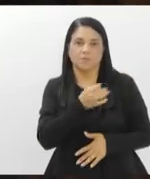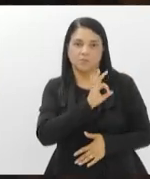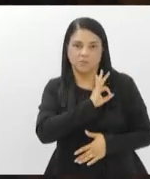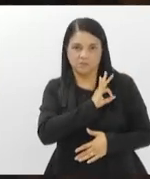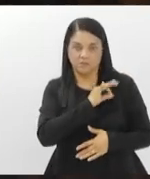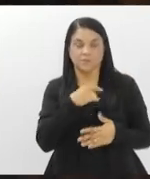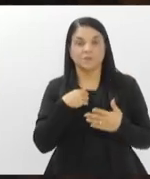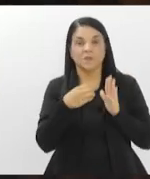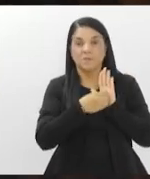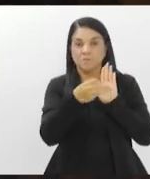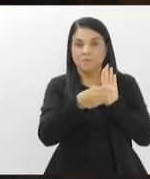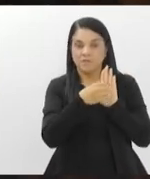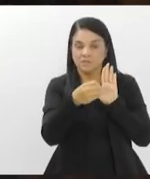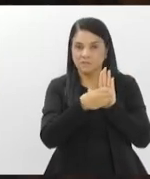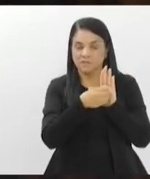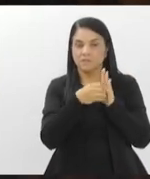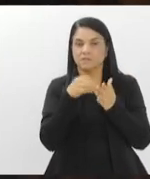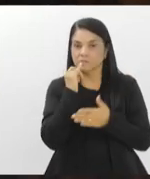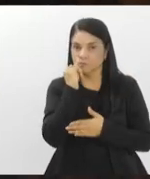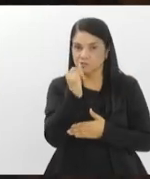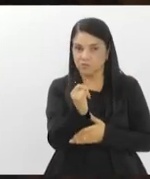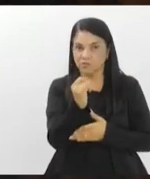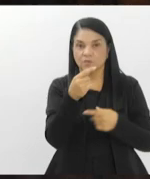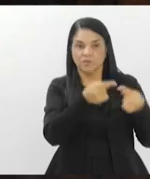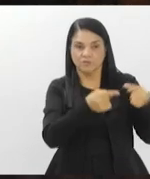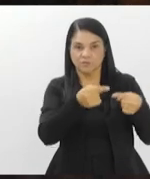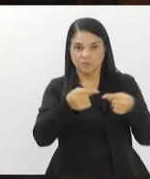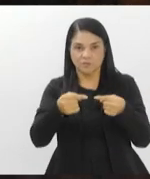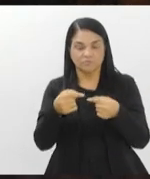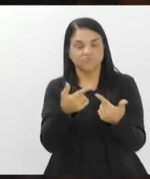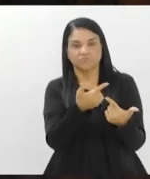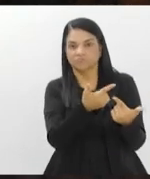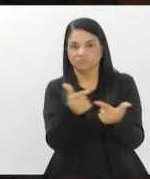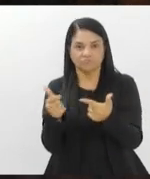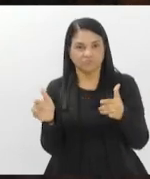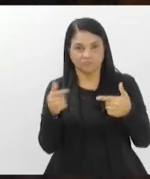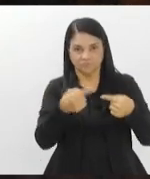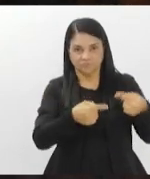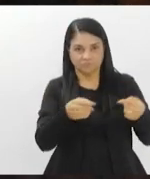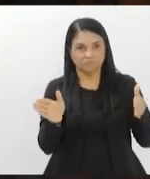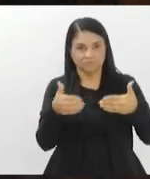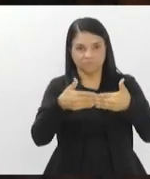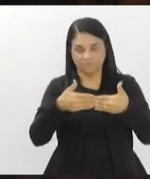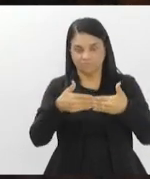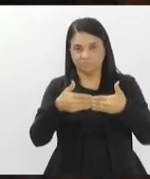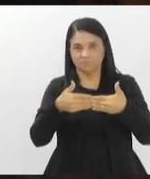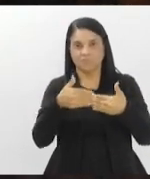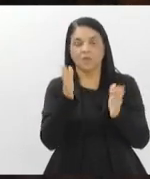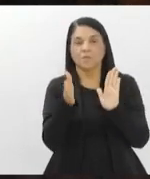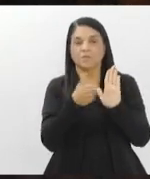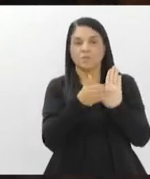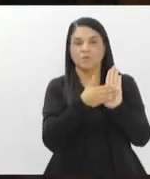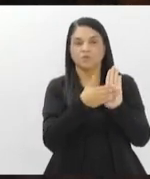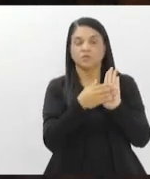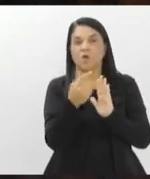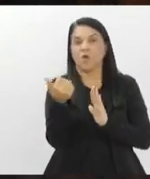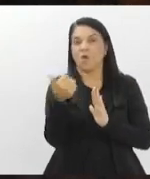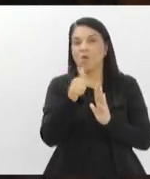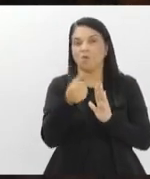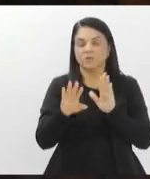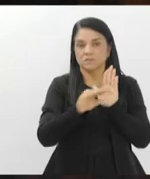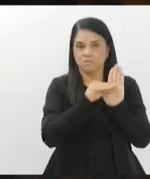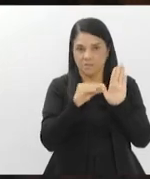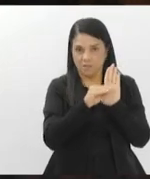Com os pareceres emitidos, em discussão, não havendo quem queira discutir, encerrada a discussão, a presente proposta recebeu 11